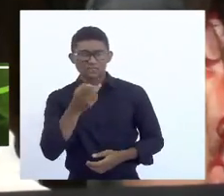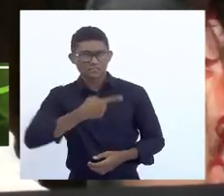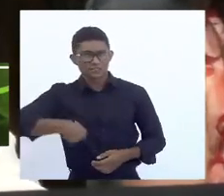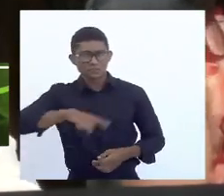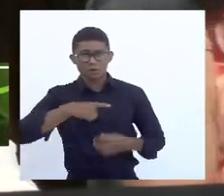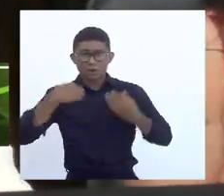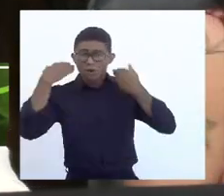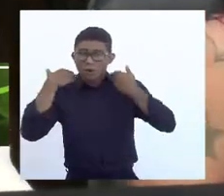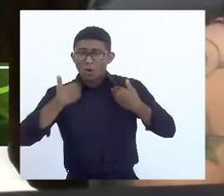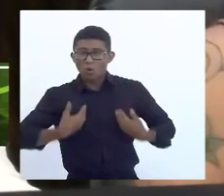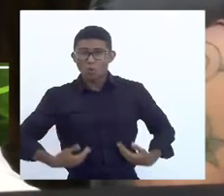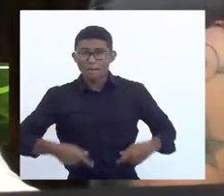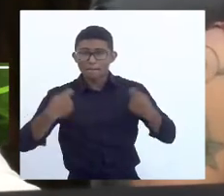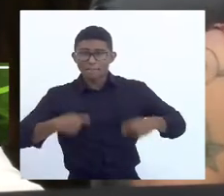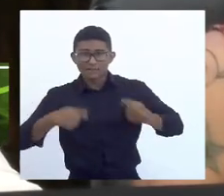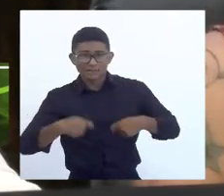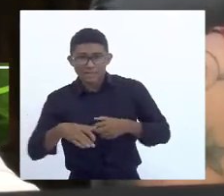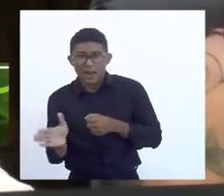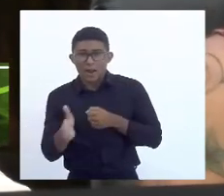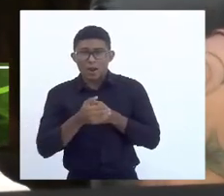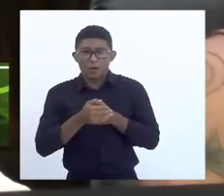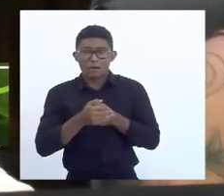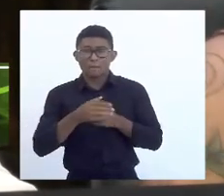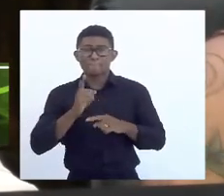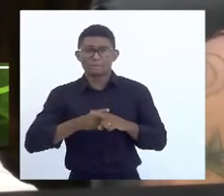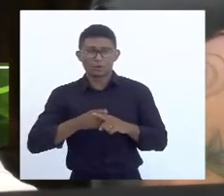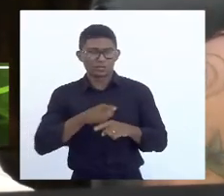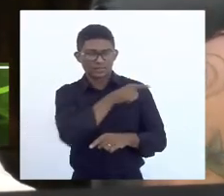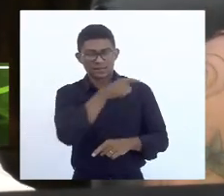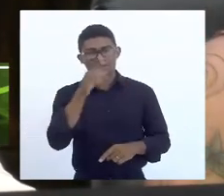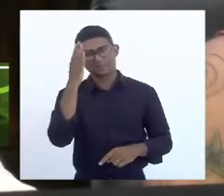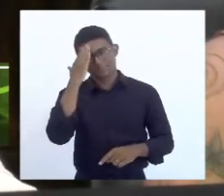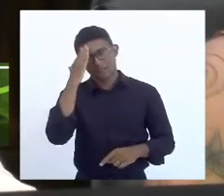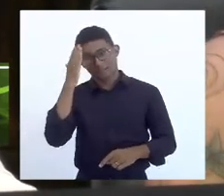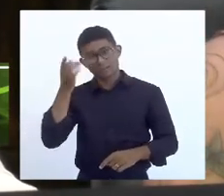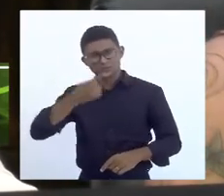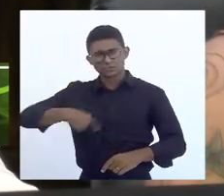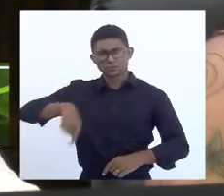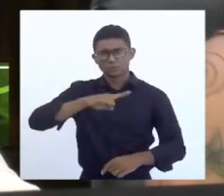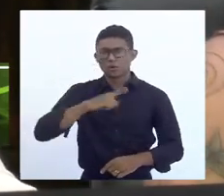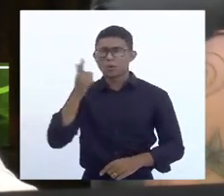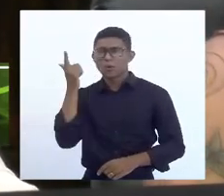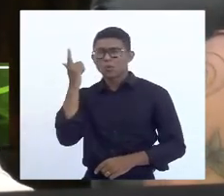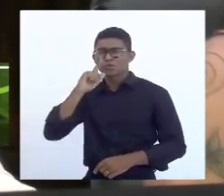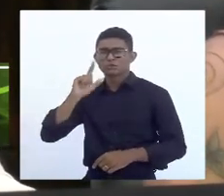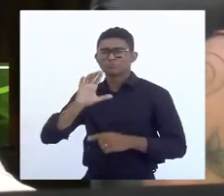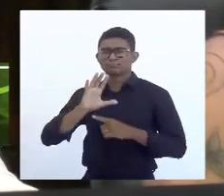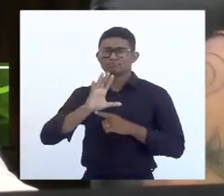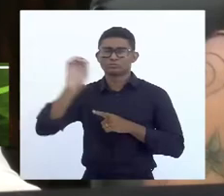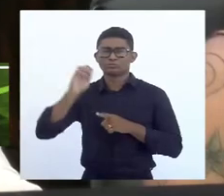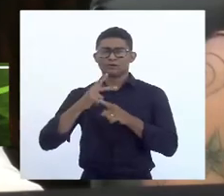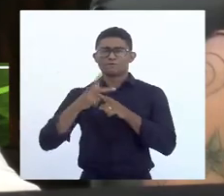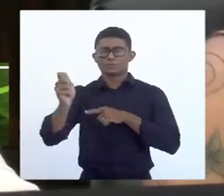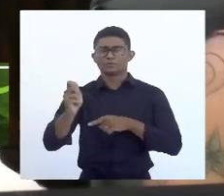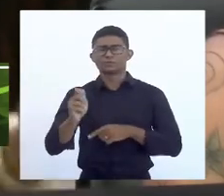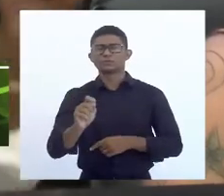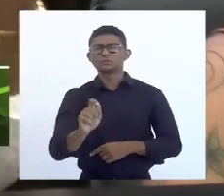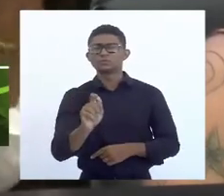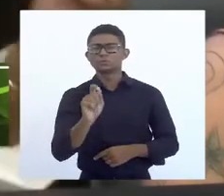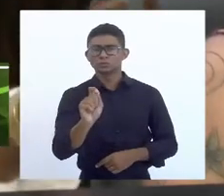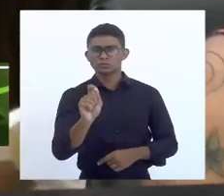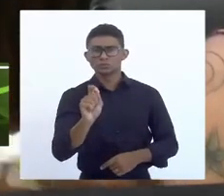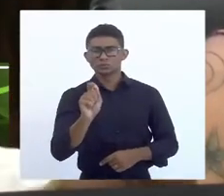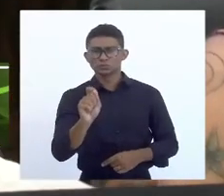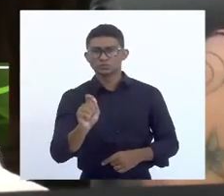porque sabem que a gente rompeu historicamente, como diz, né, as nossas queridas